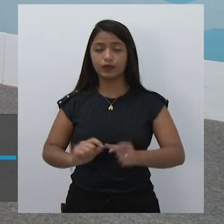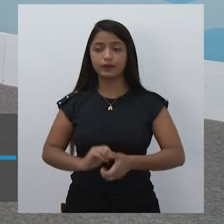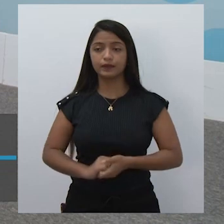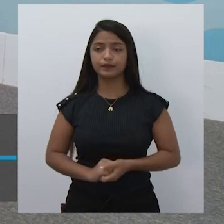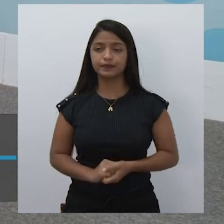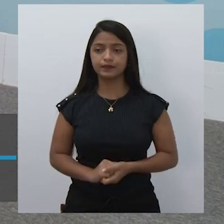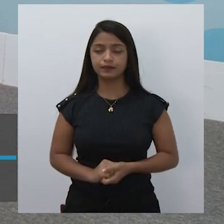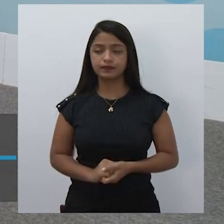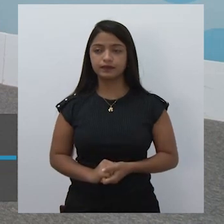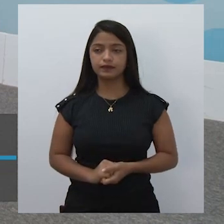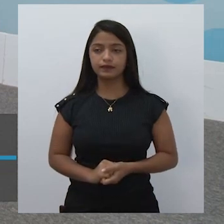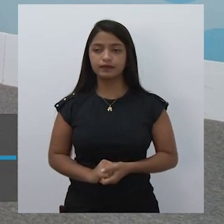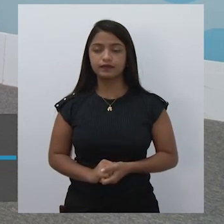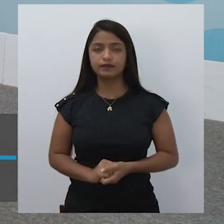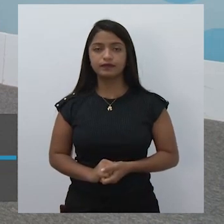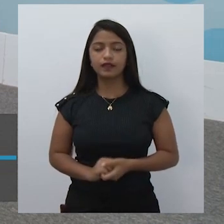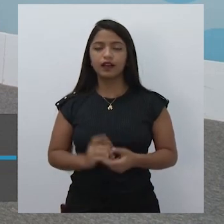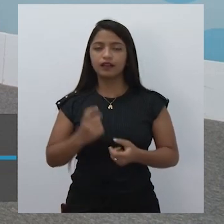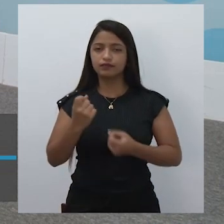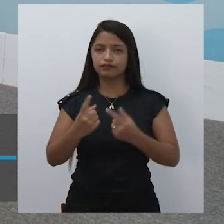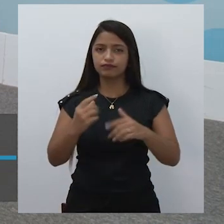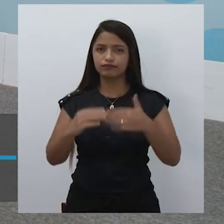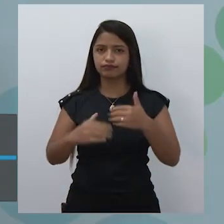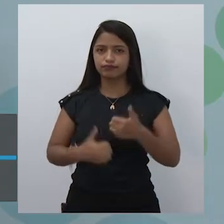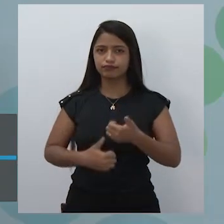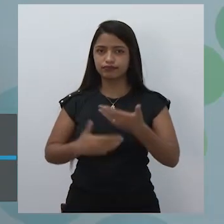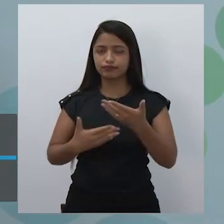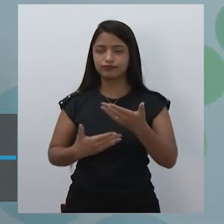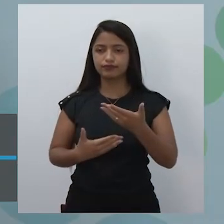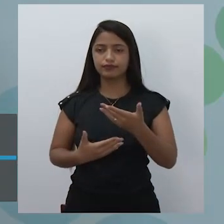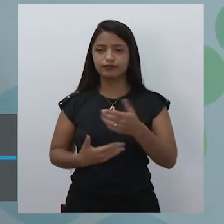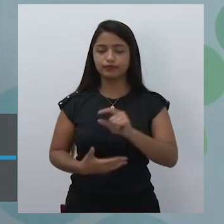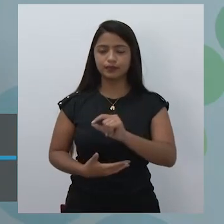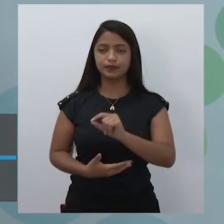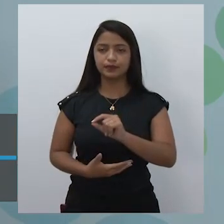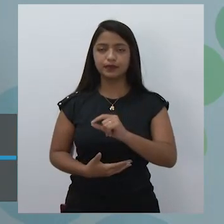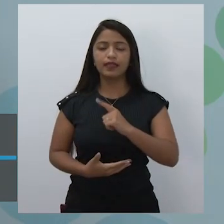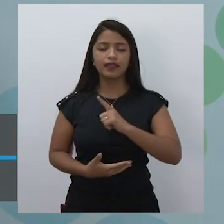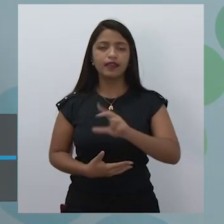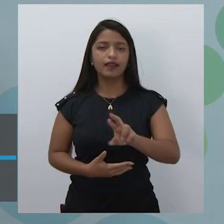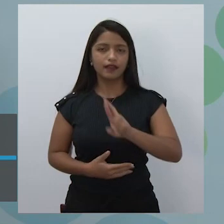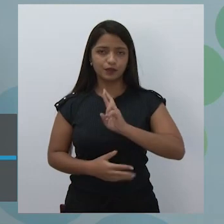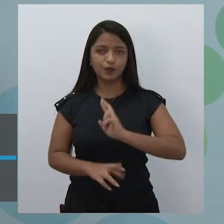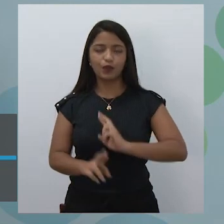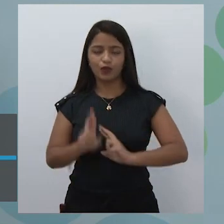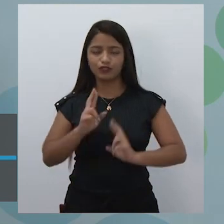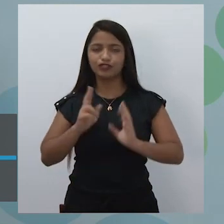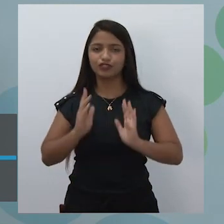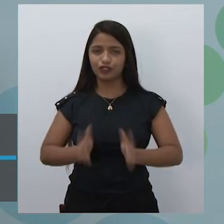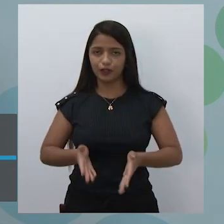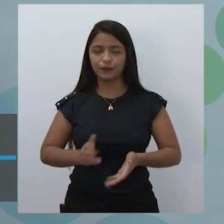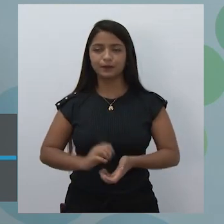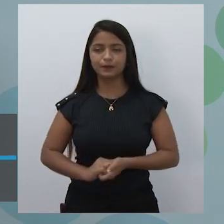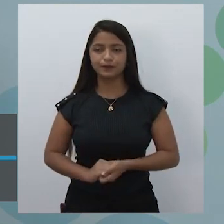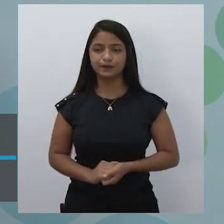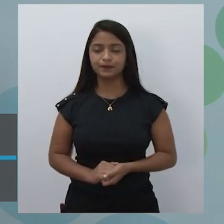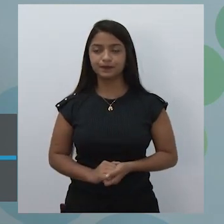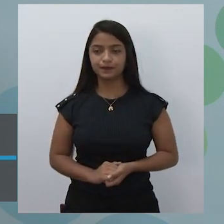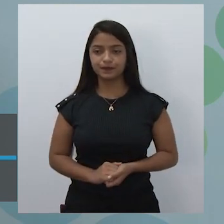lá, né, quando falou, Tânia, o pessoal não... já surgiram respostas, tem aqui, não é?